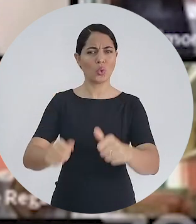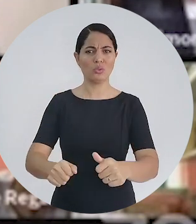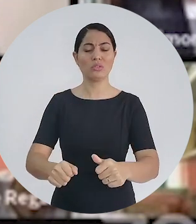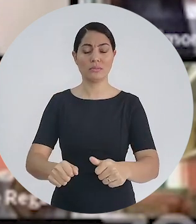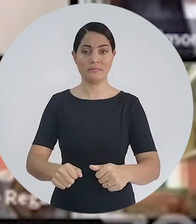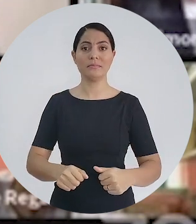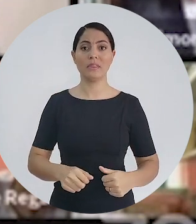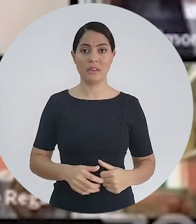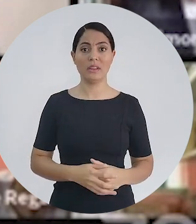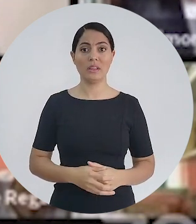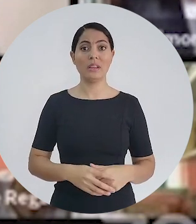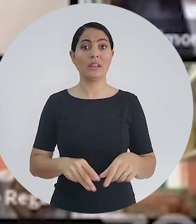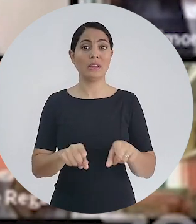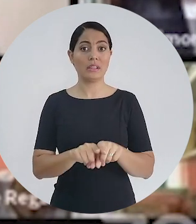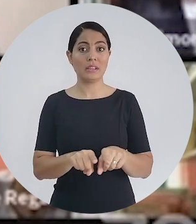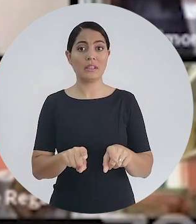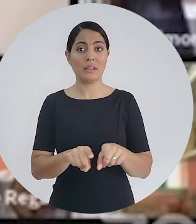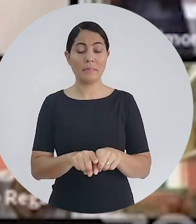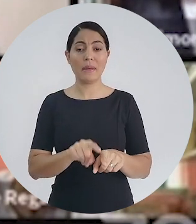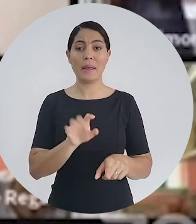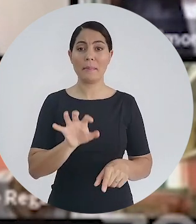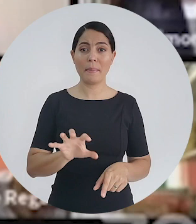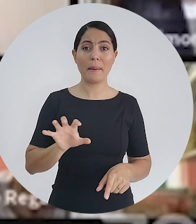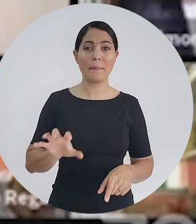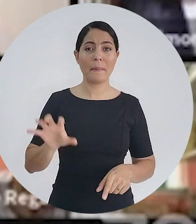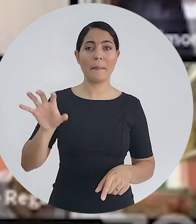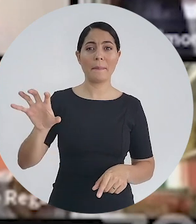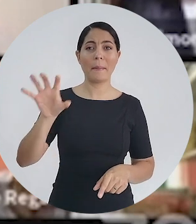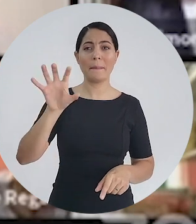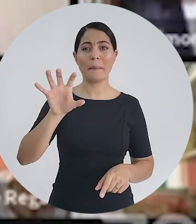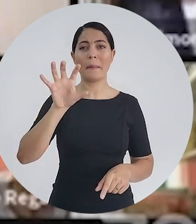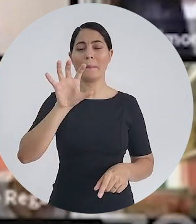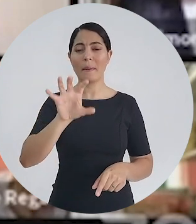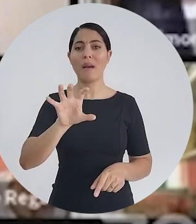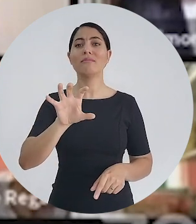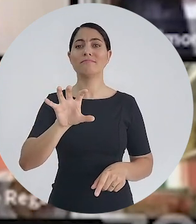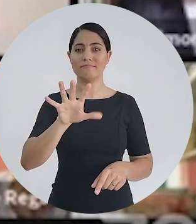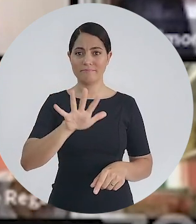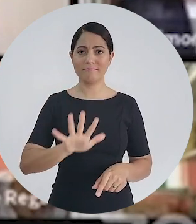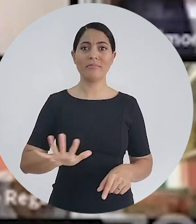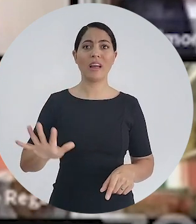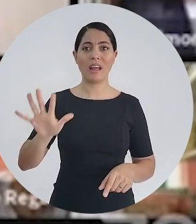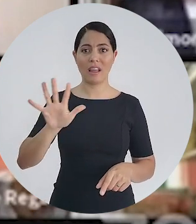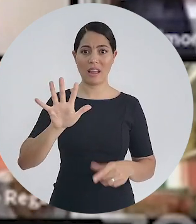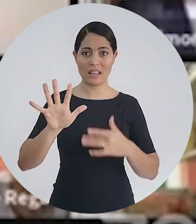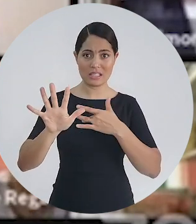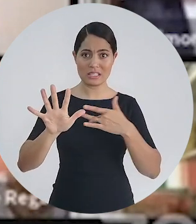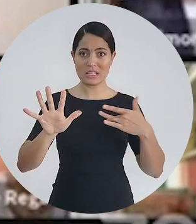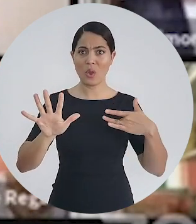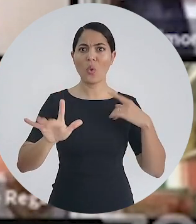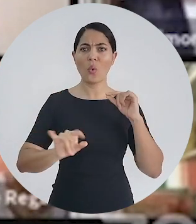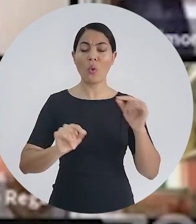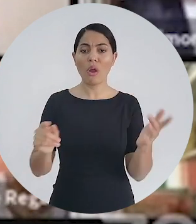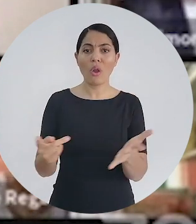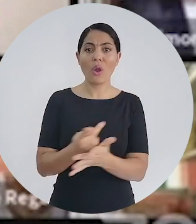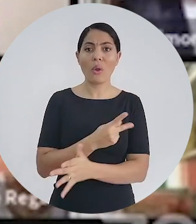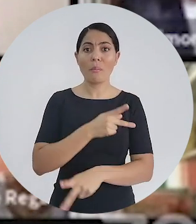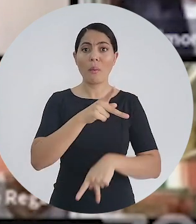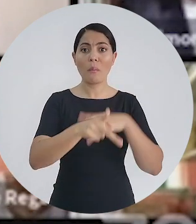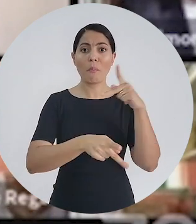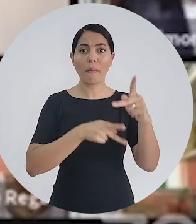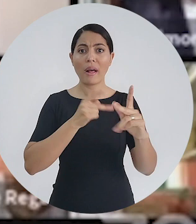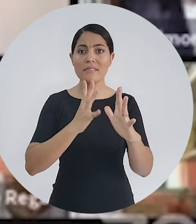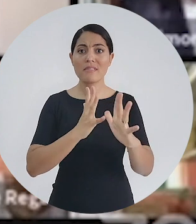estados, em uma ou várias ou todas as regiões de saúde, nós temos nesse instante pessoas nas